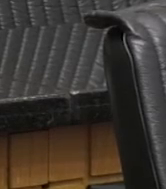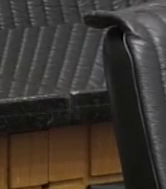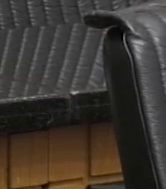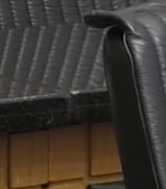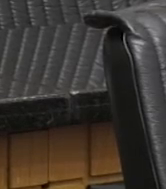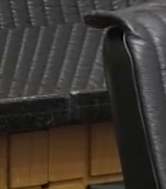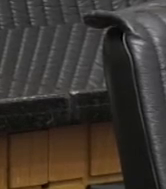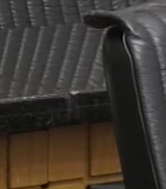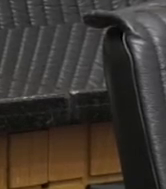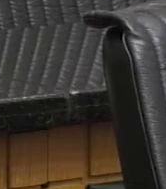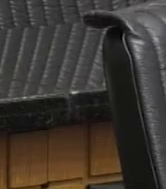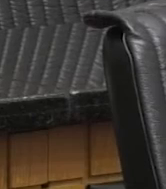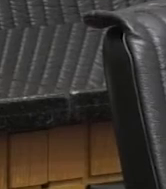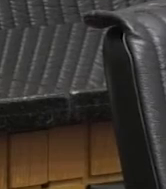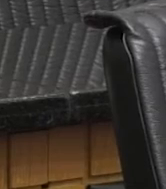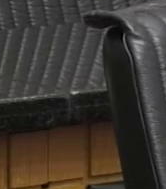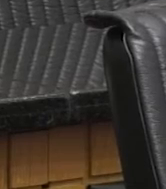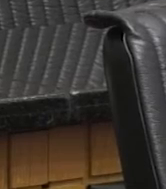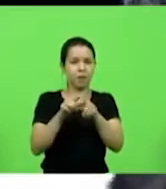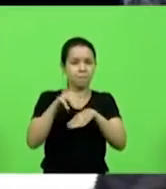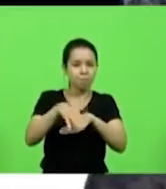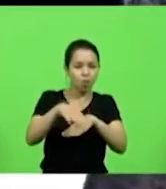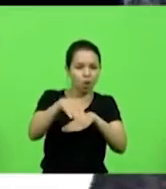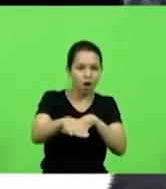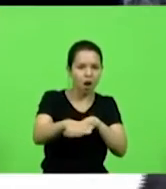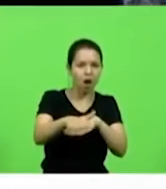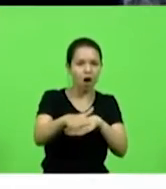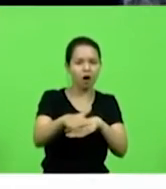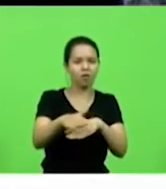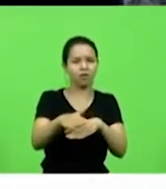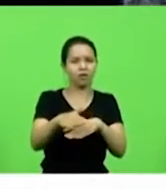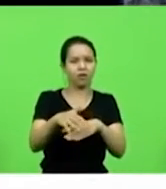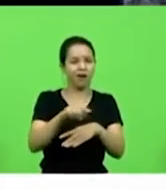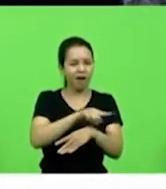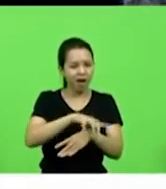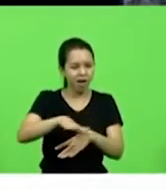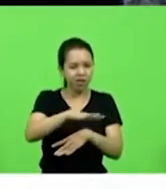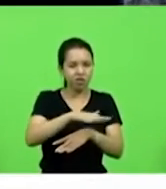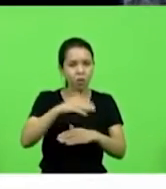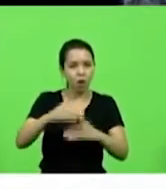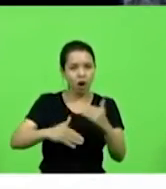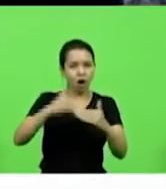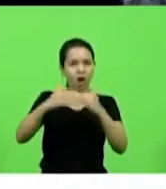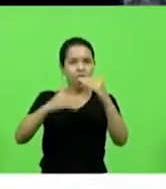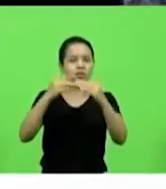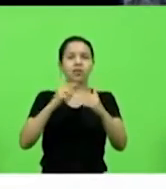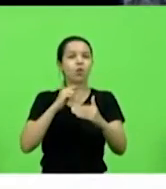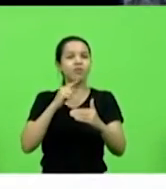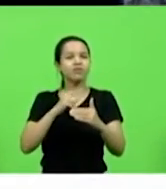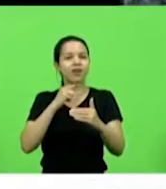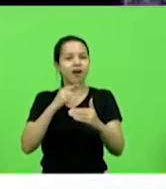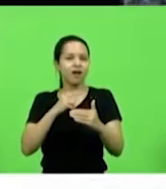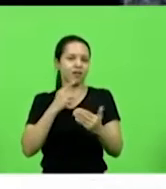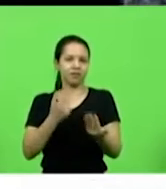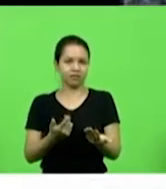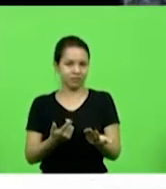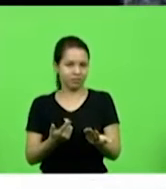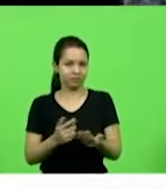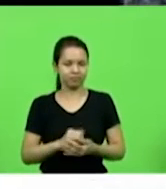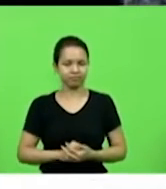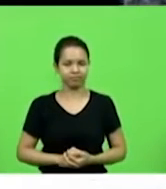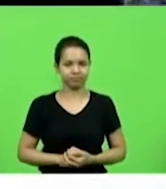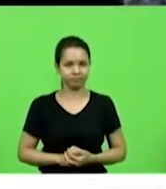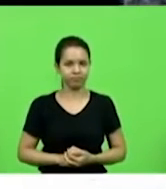para as rodovias estaduais. O deputado Volney Weber quer atenção às estradas de chão batido. Aqui eu posso